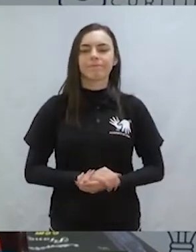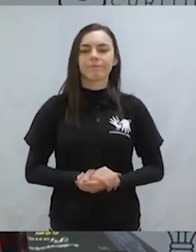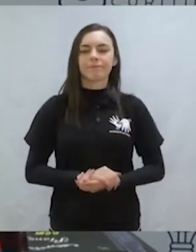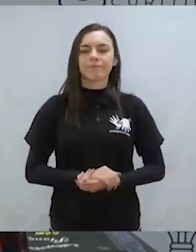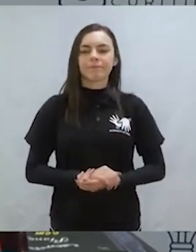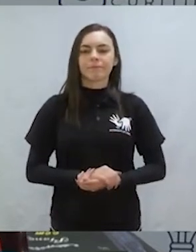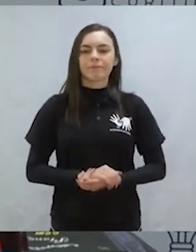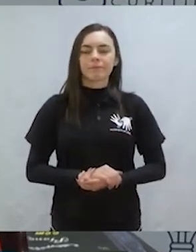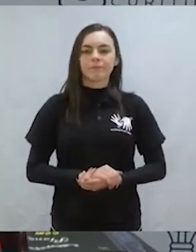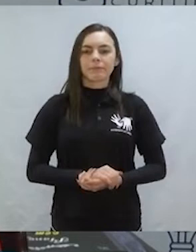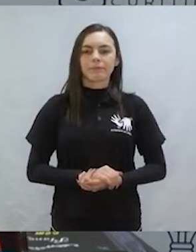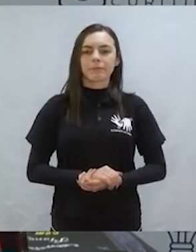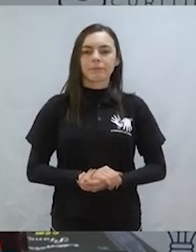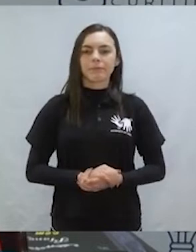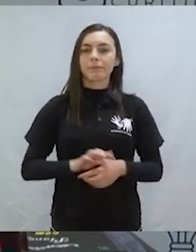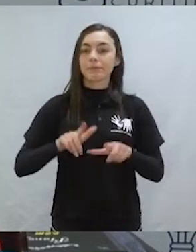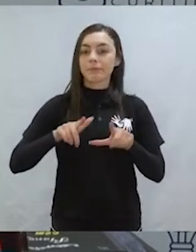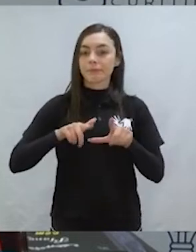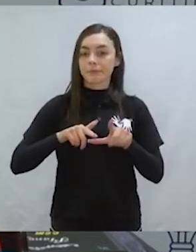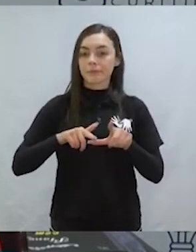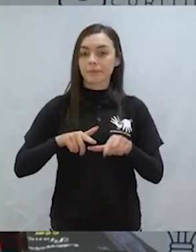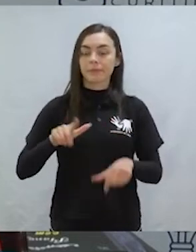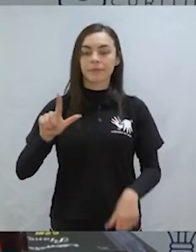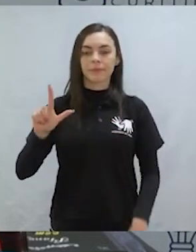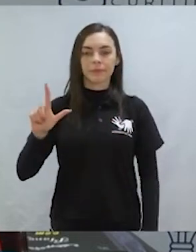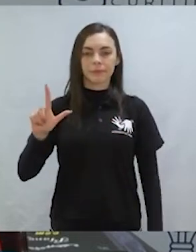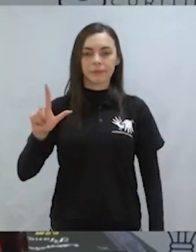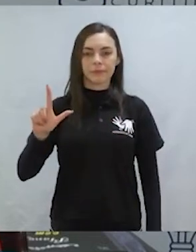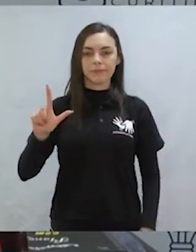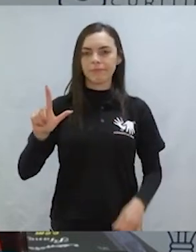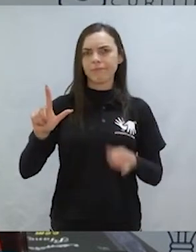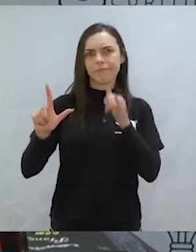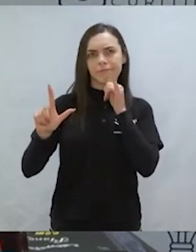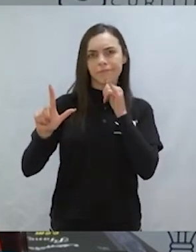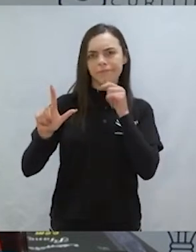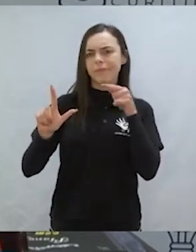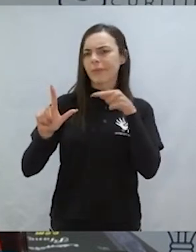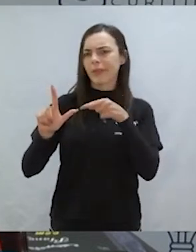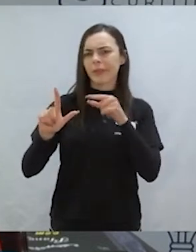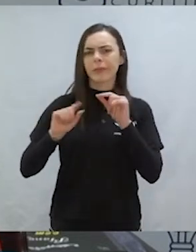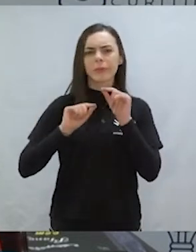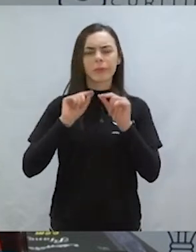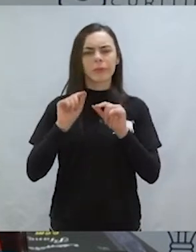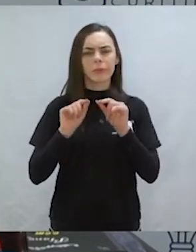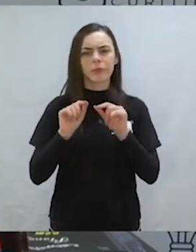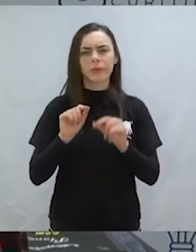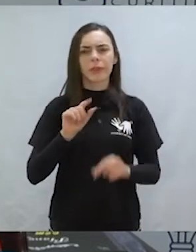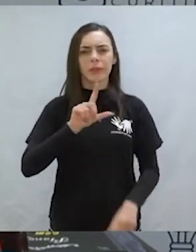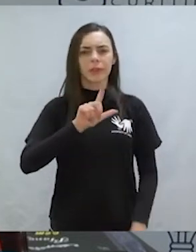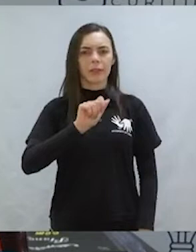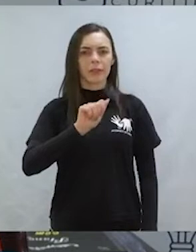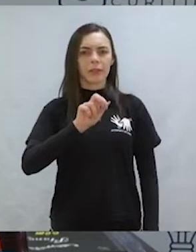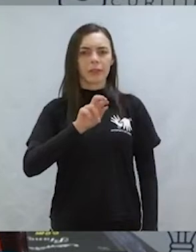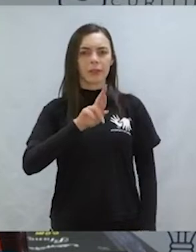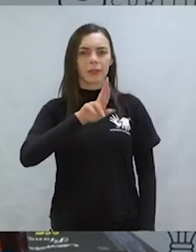palavrinha. A letrinha L. L